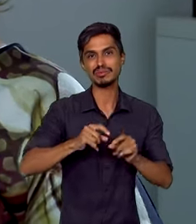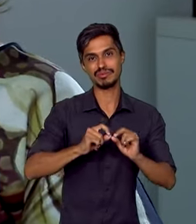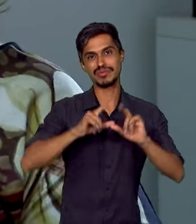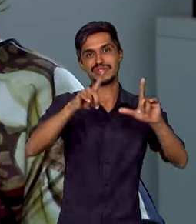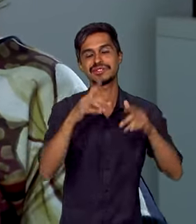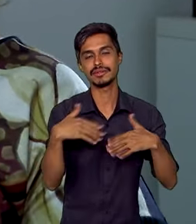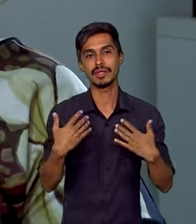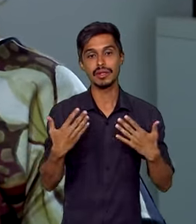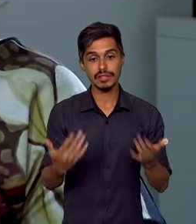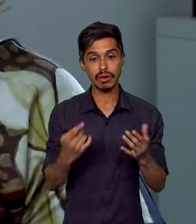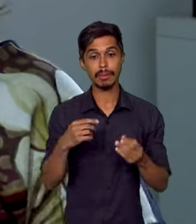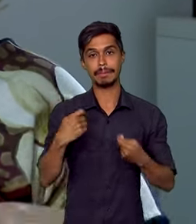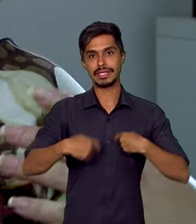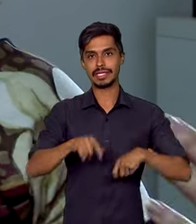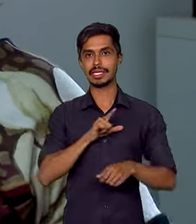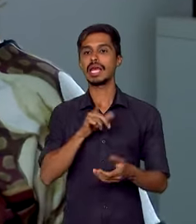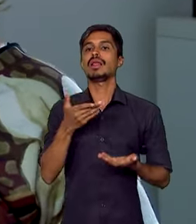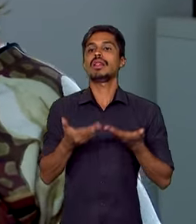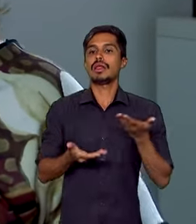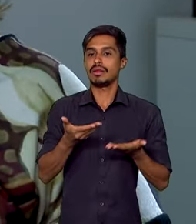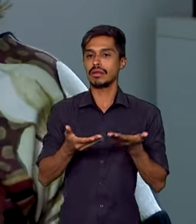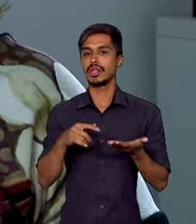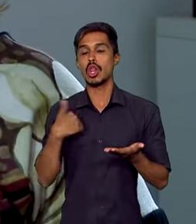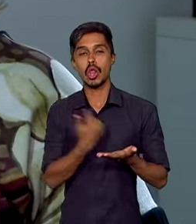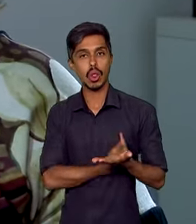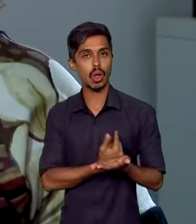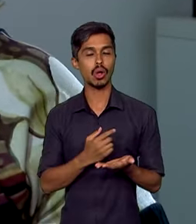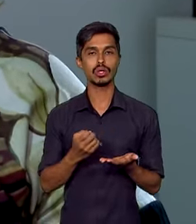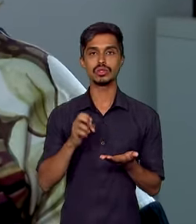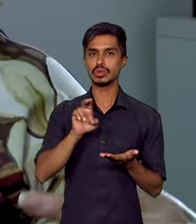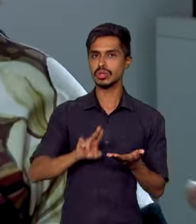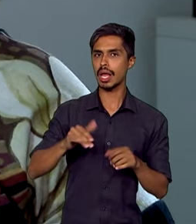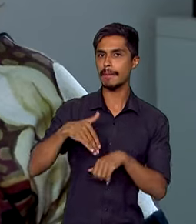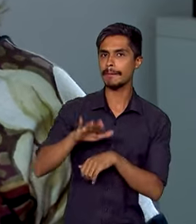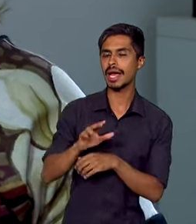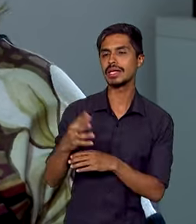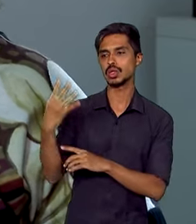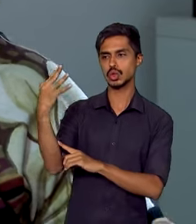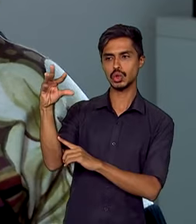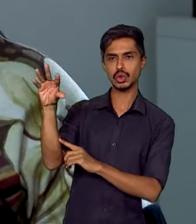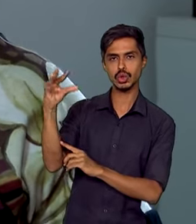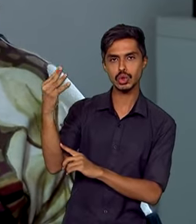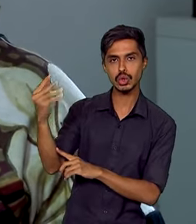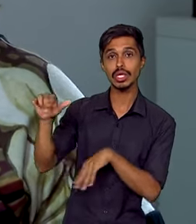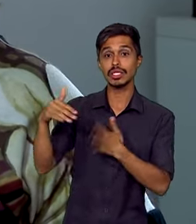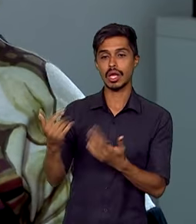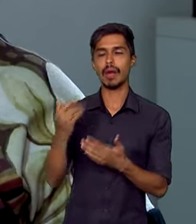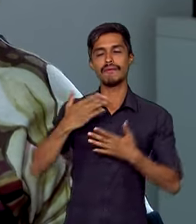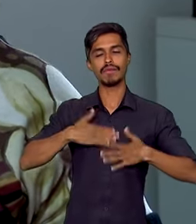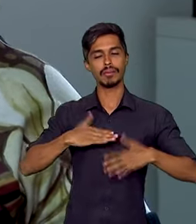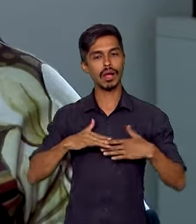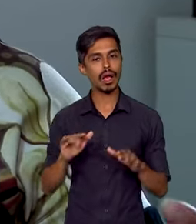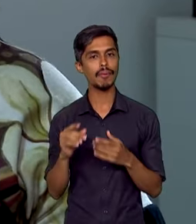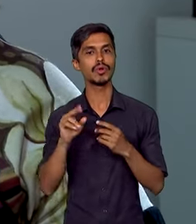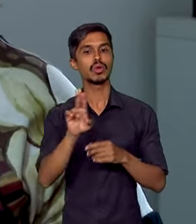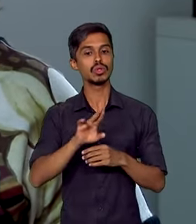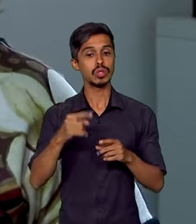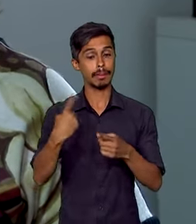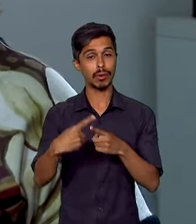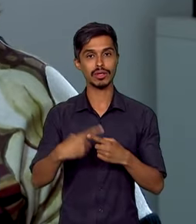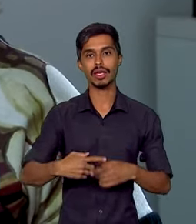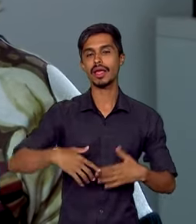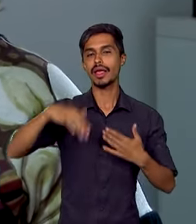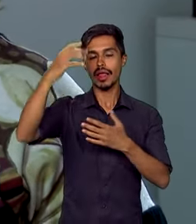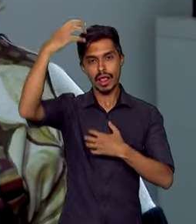ter um equilíbrio, né? Então, se a gente está consumindo mais o ventilador, então, não, vamos dar uma equilibrada e substituir pelo